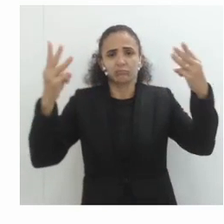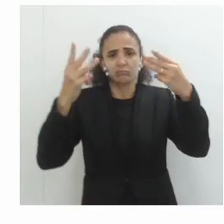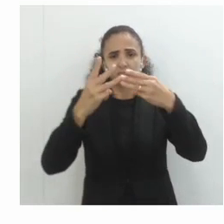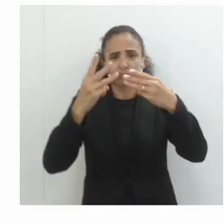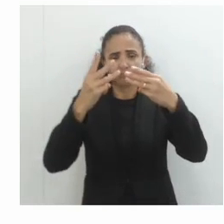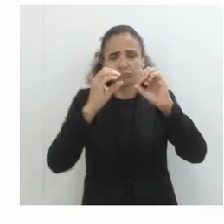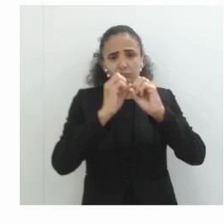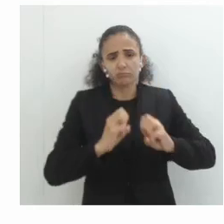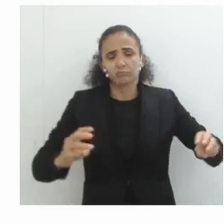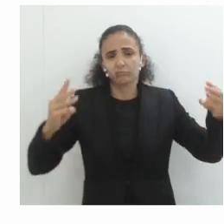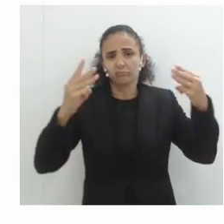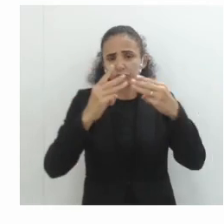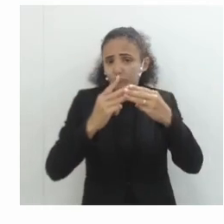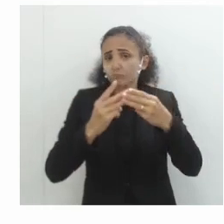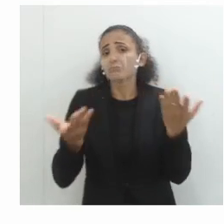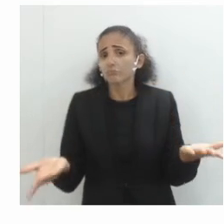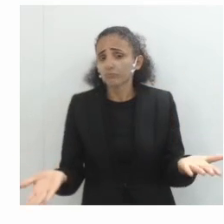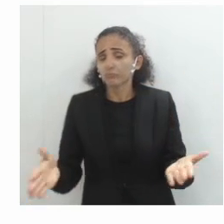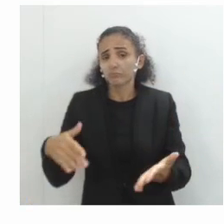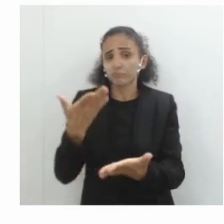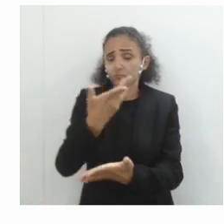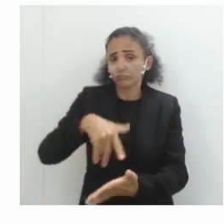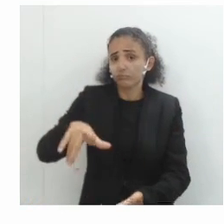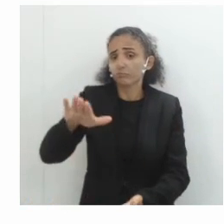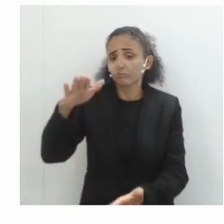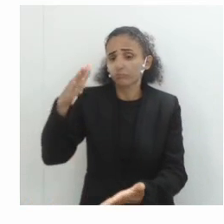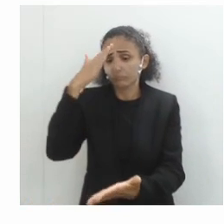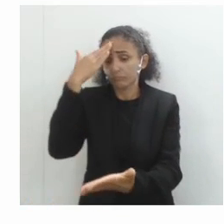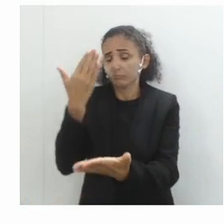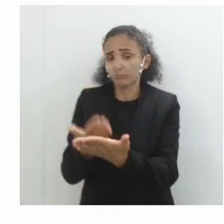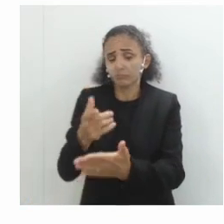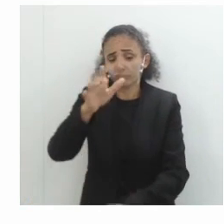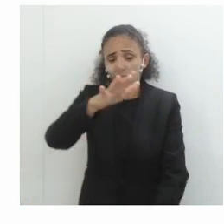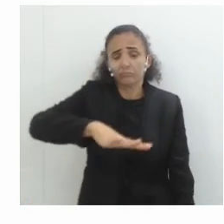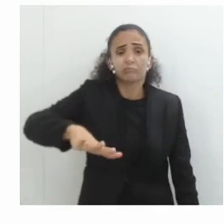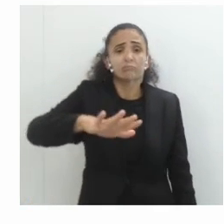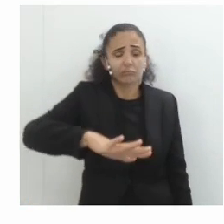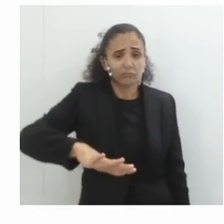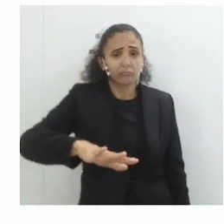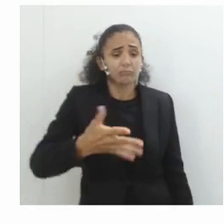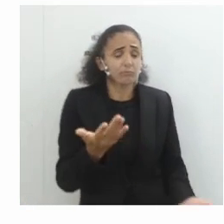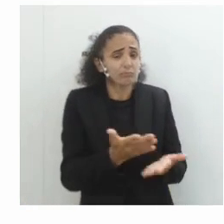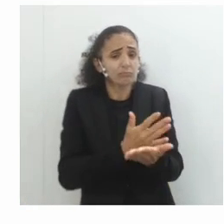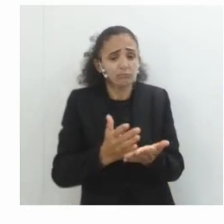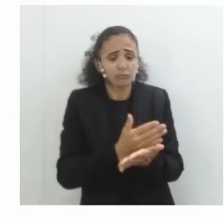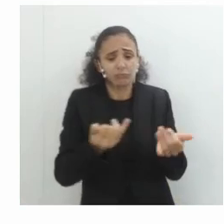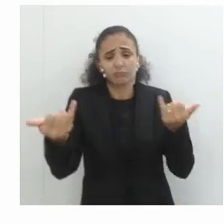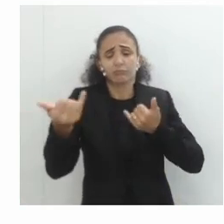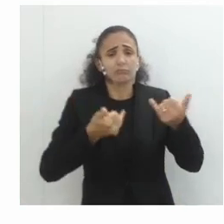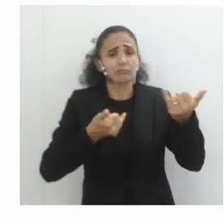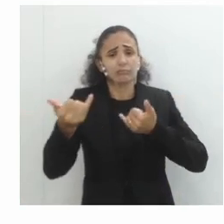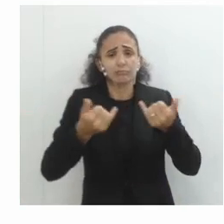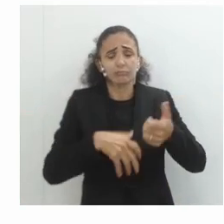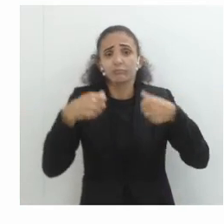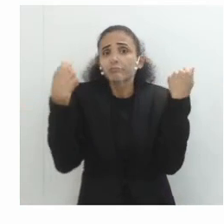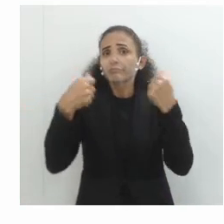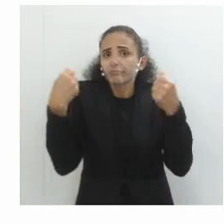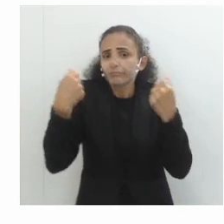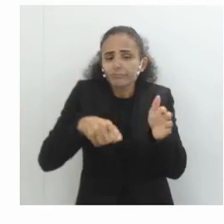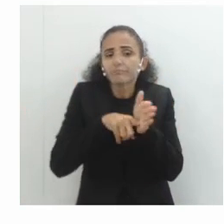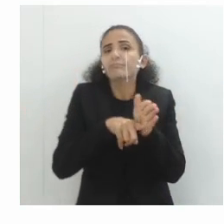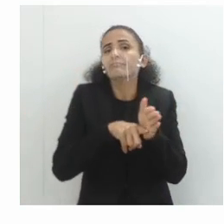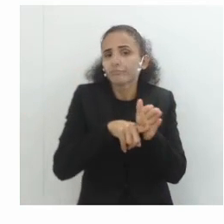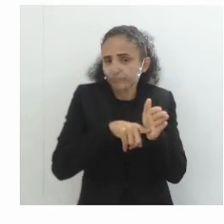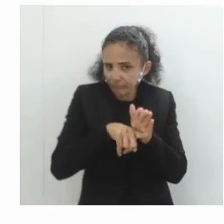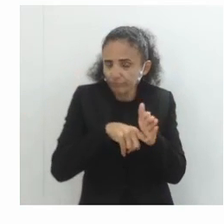acolher. Mas acredita-se, porque são informações muitas vezes não verídicas, né, falsas, mas